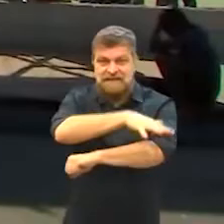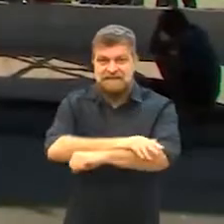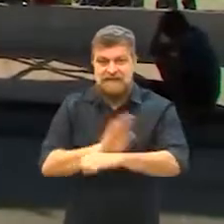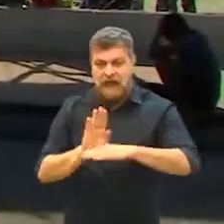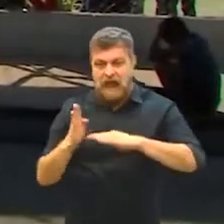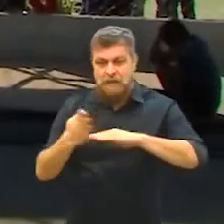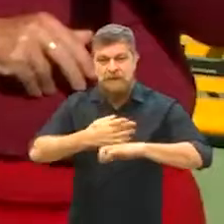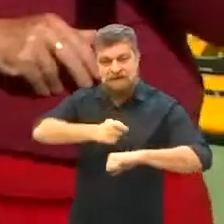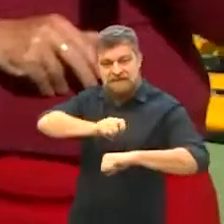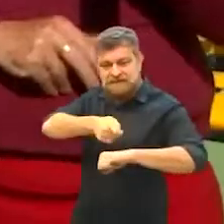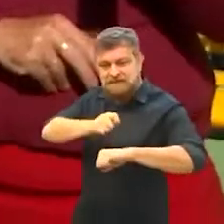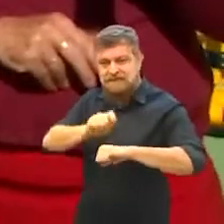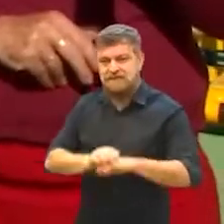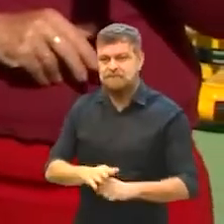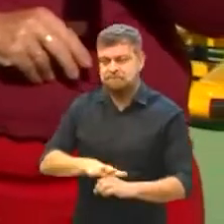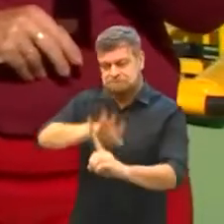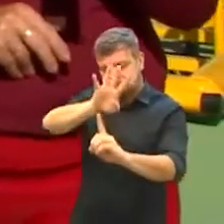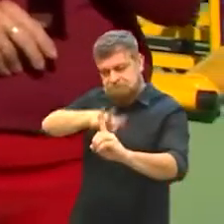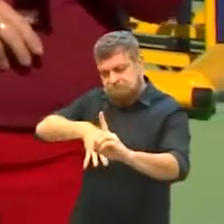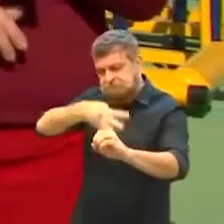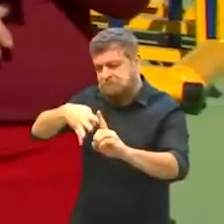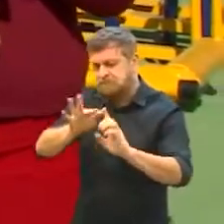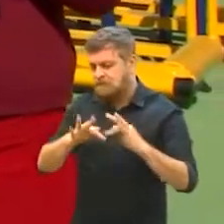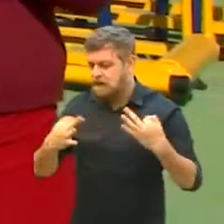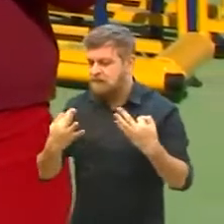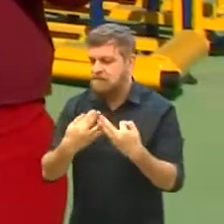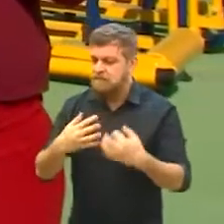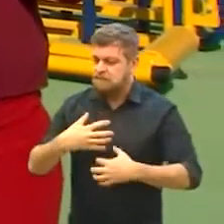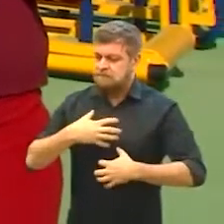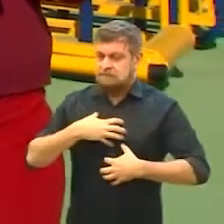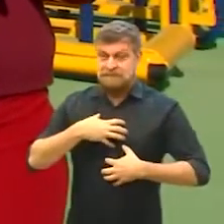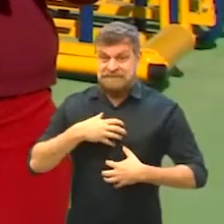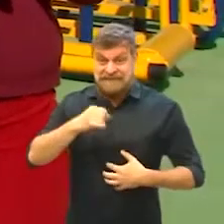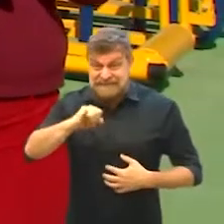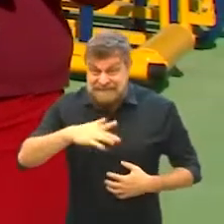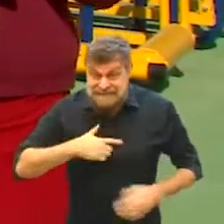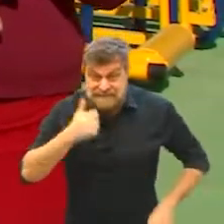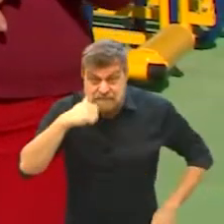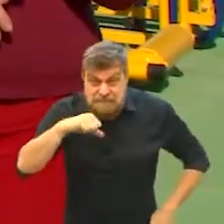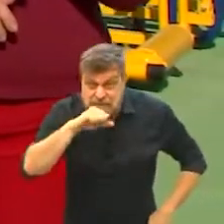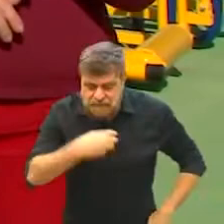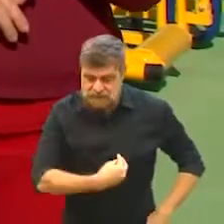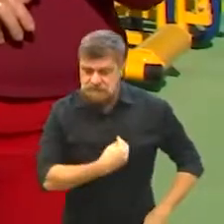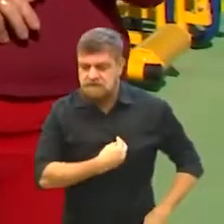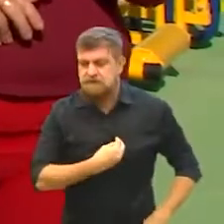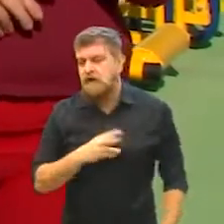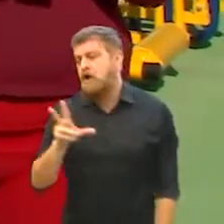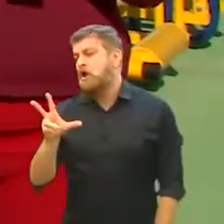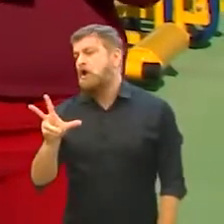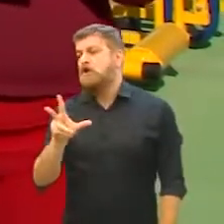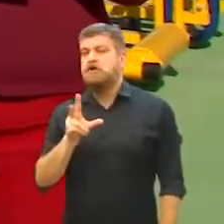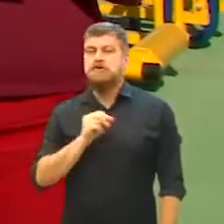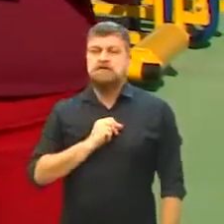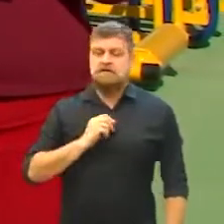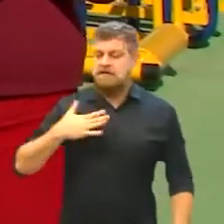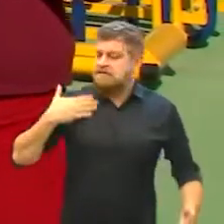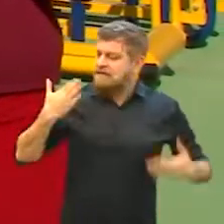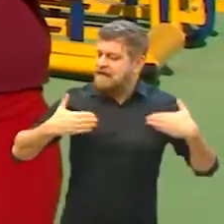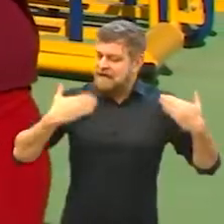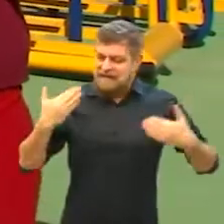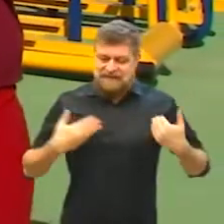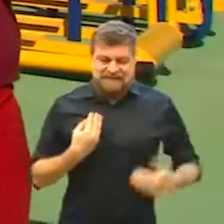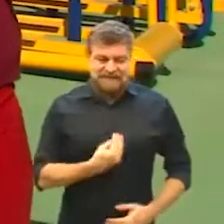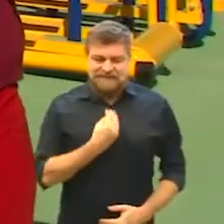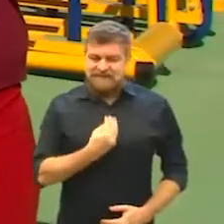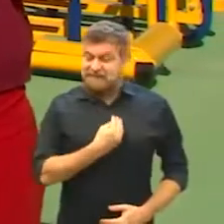do Jardim São Pedro. Uma homenagem que honrou a família toda. Se ela estivesse aqui, nossa, seria a maior